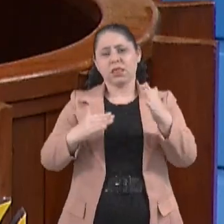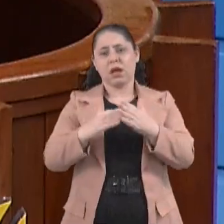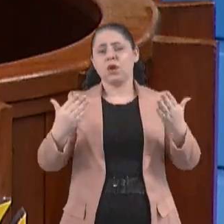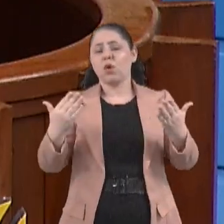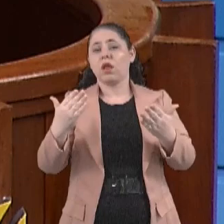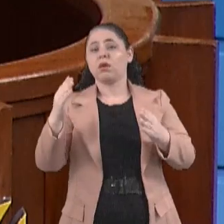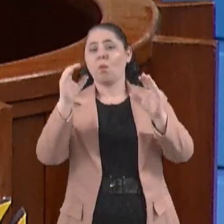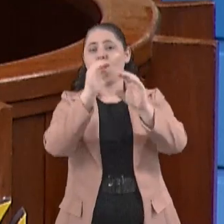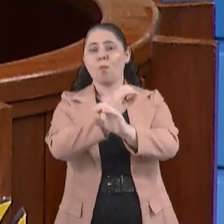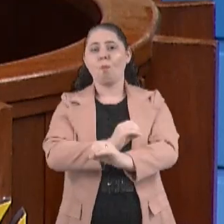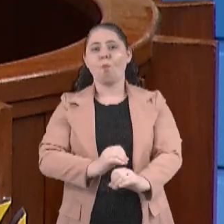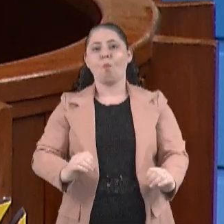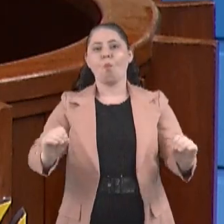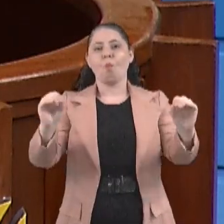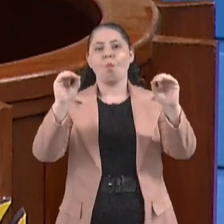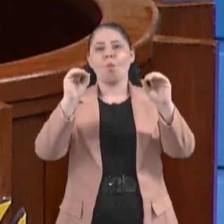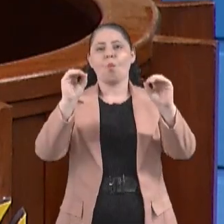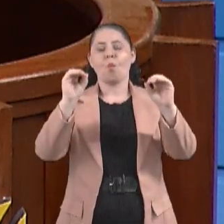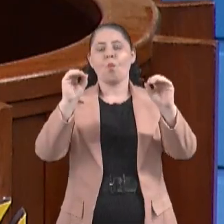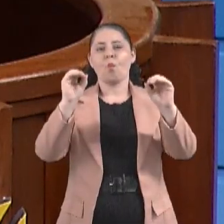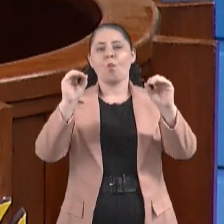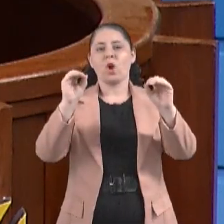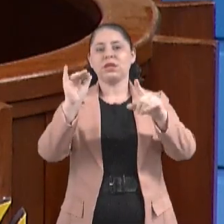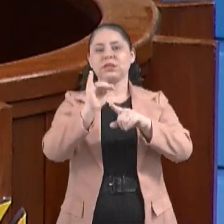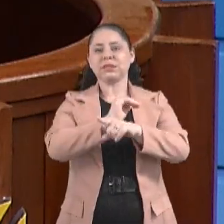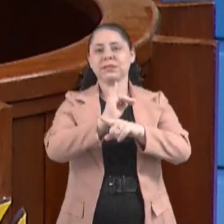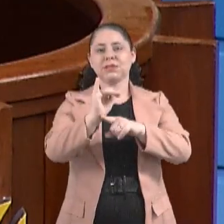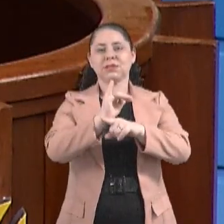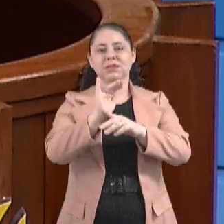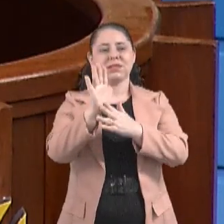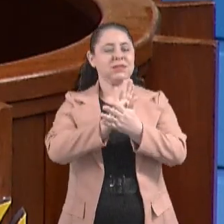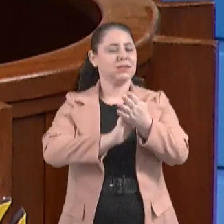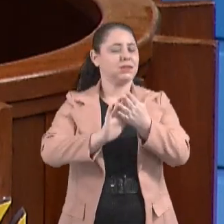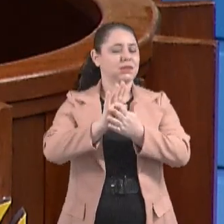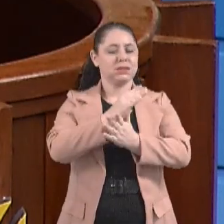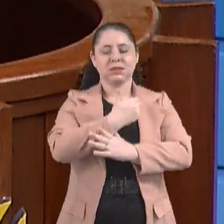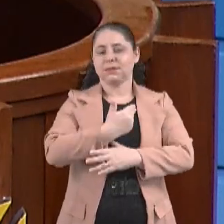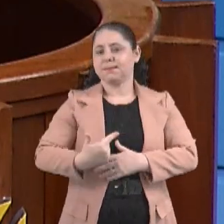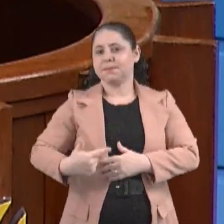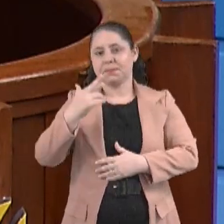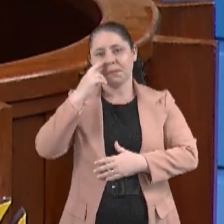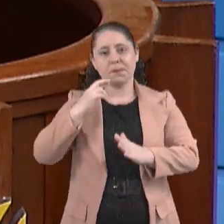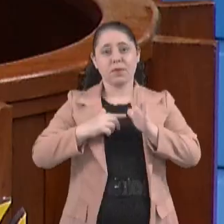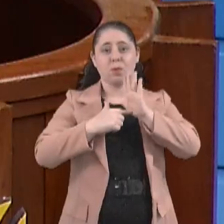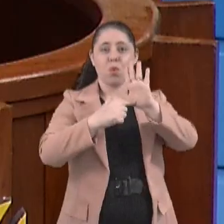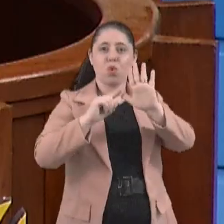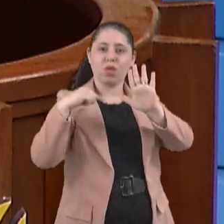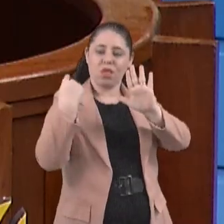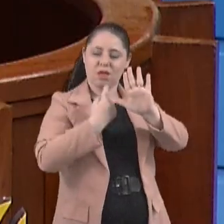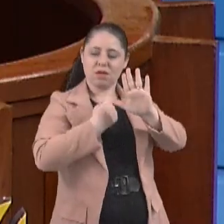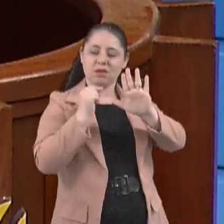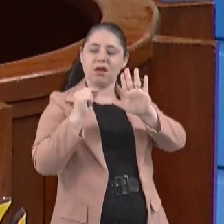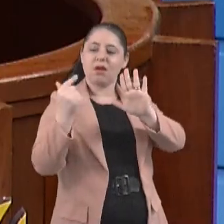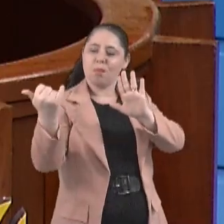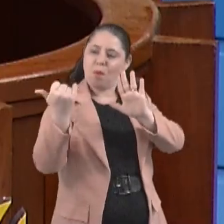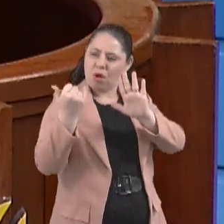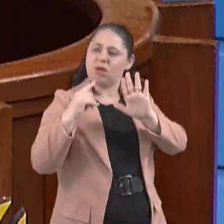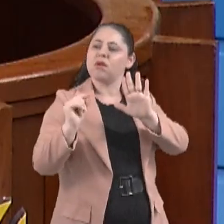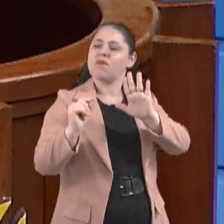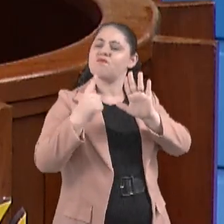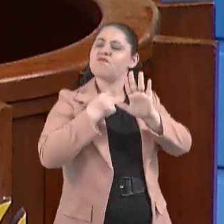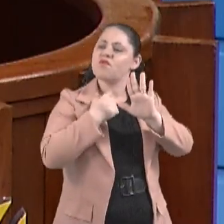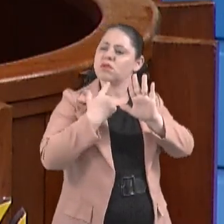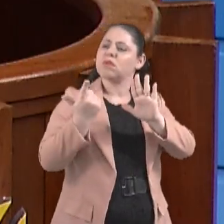presente momento não temos sequer uma ação do governo do Estado que mostre para a gente o desejo,